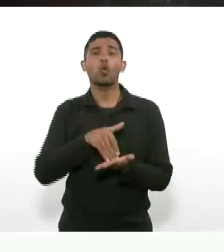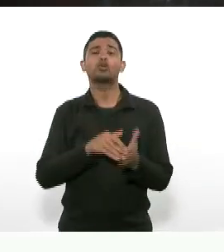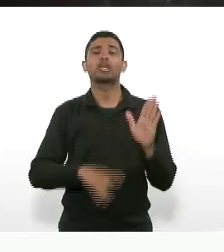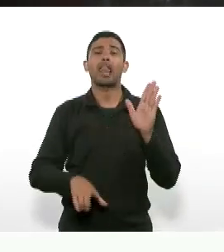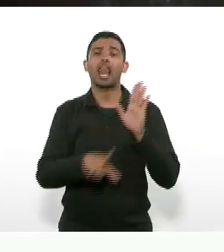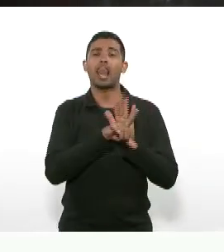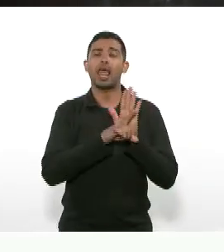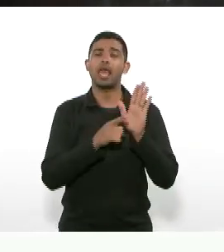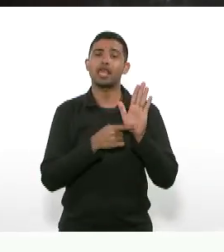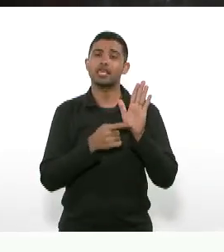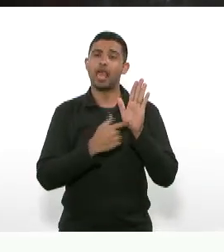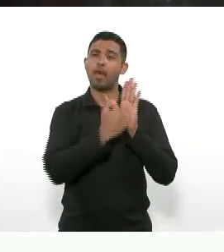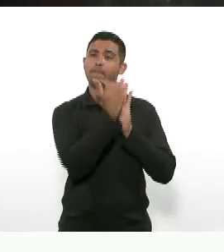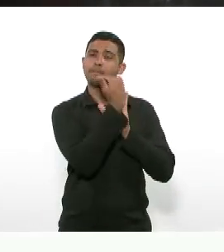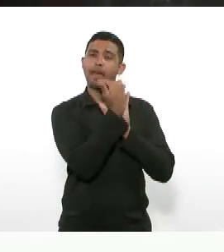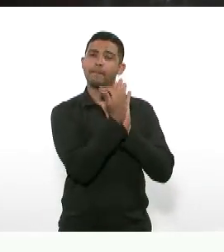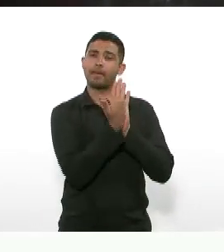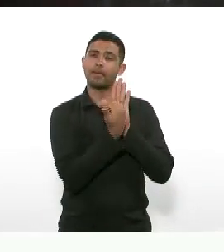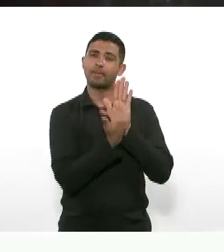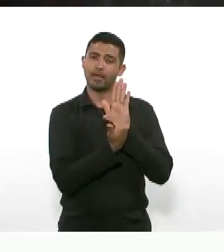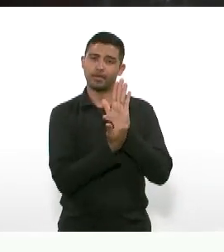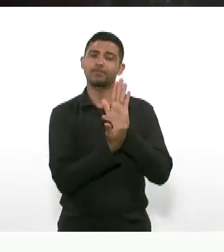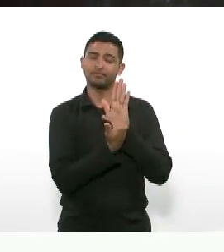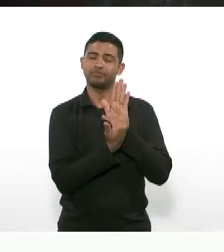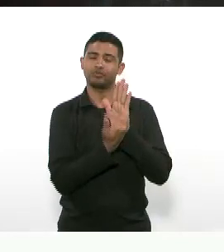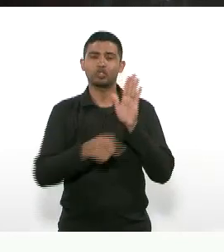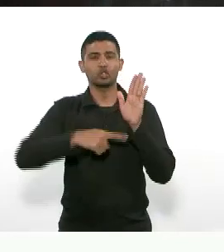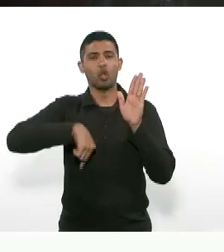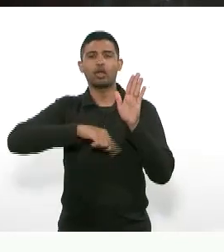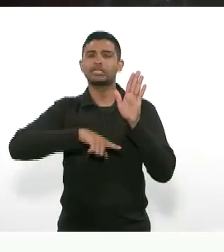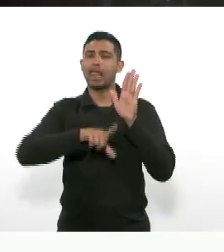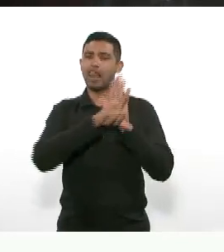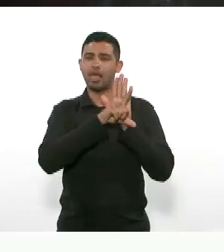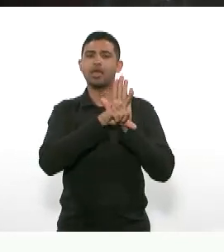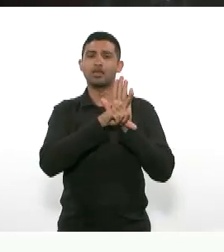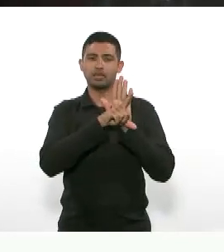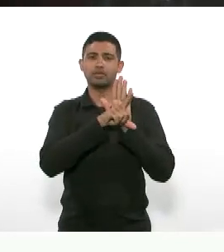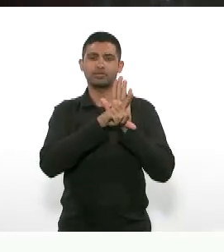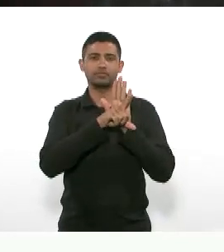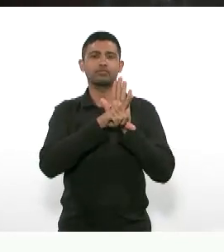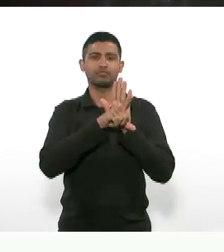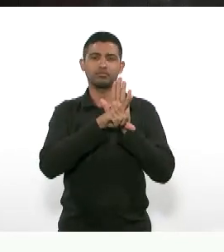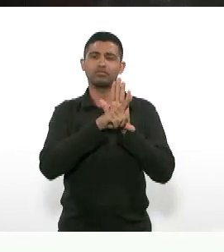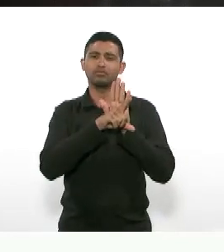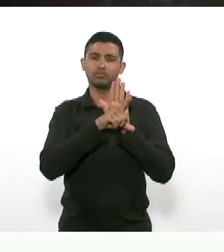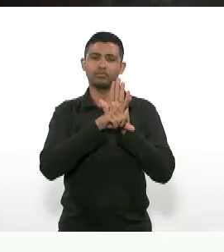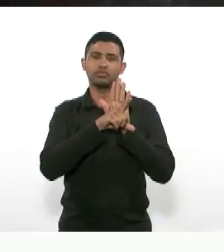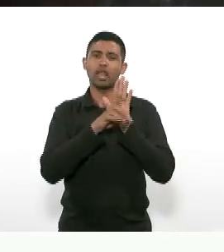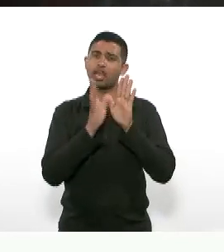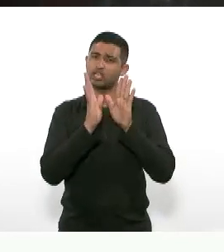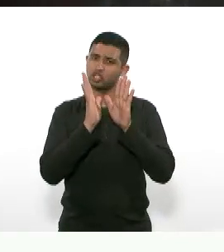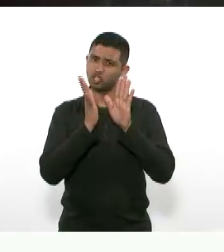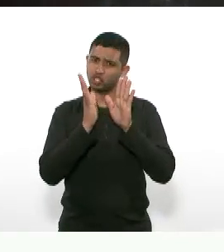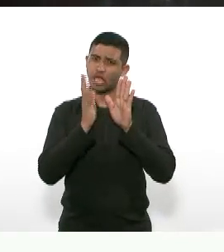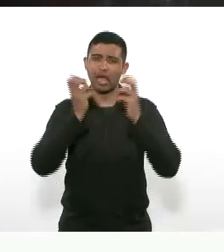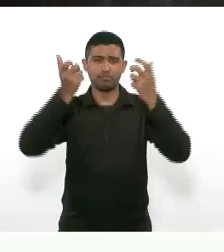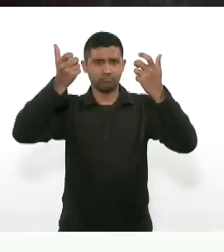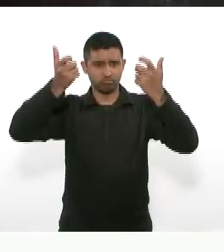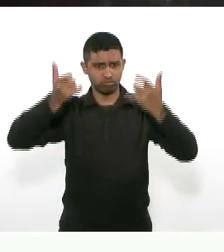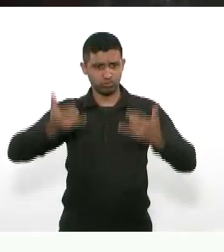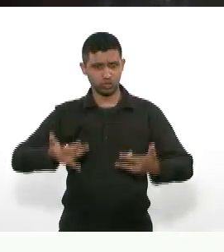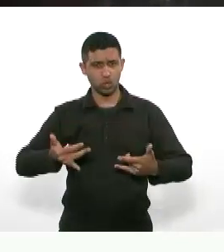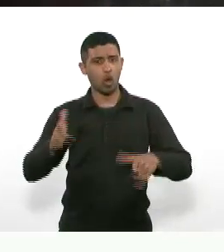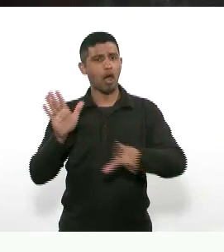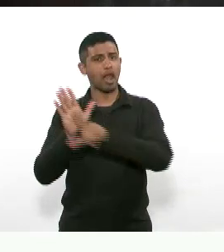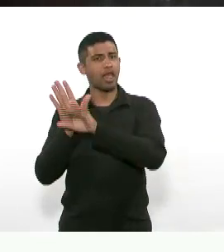que estabelece a nossa lei, que foi colocada à luz do que determina essas duas premissas